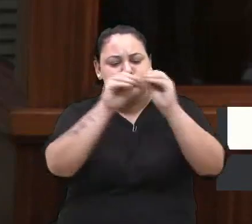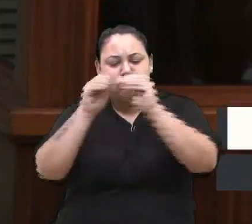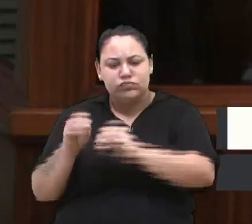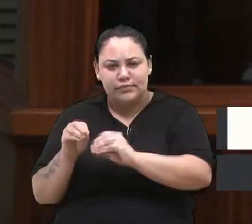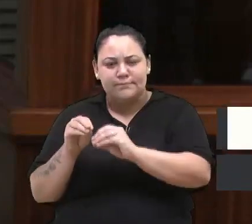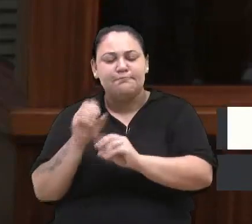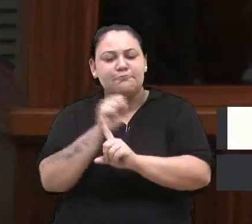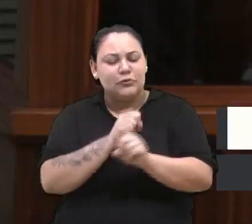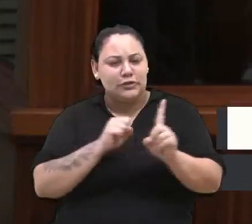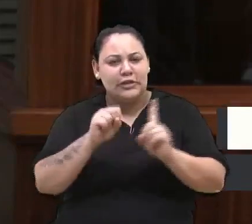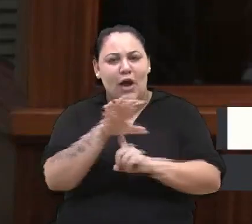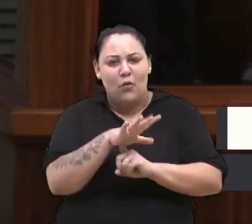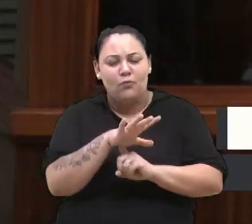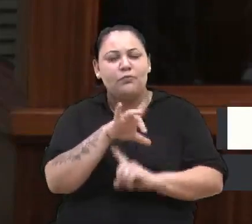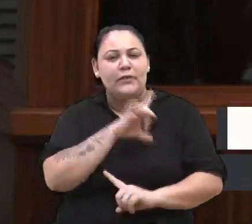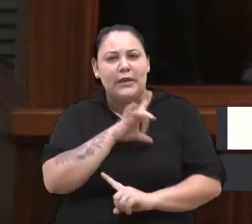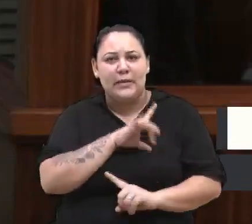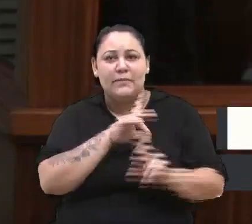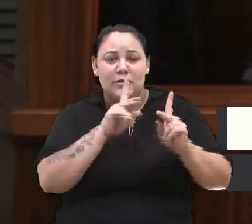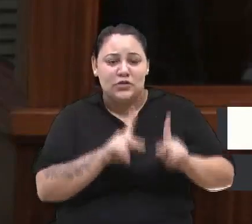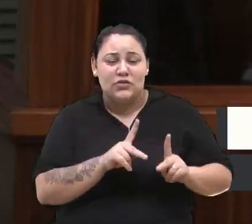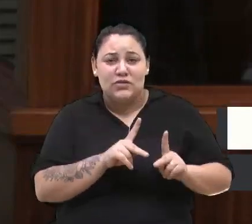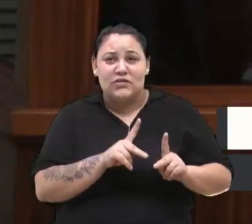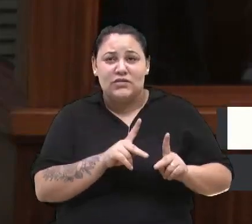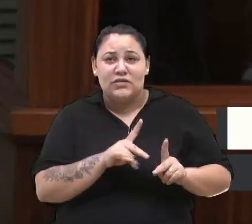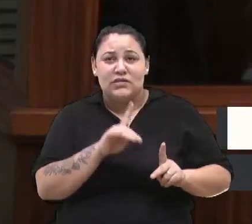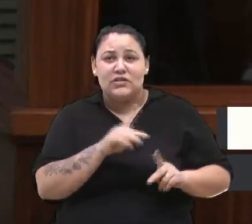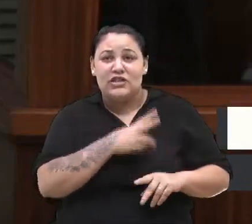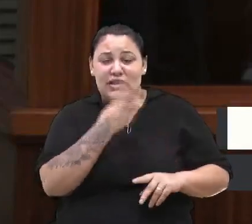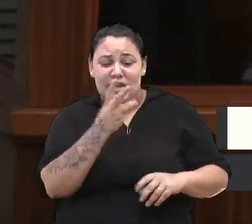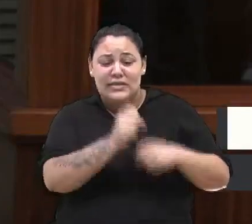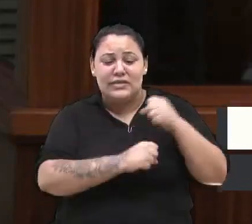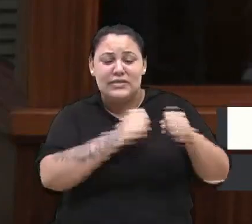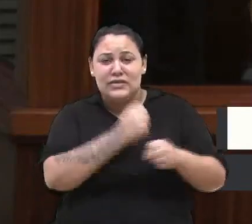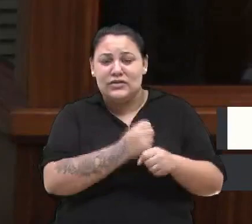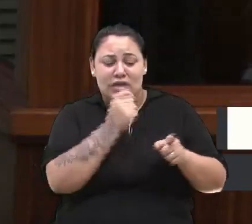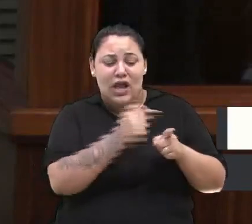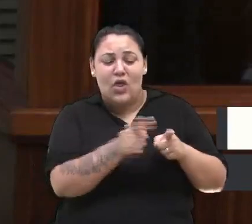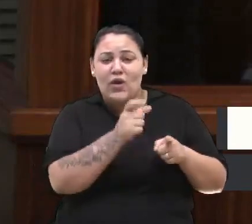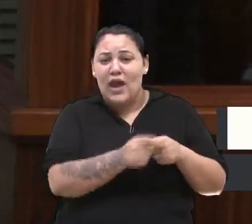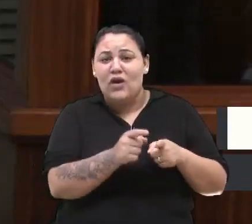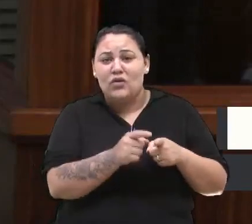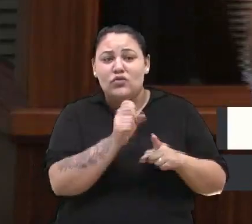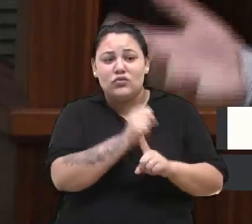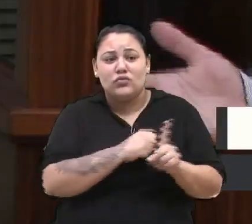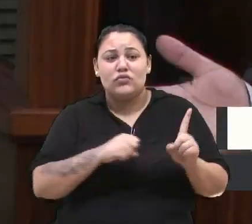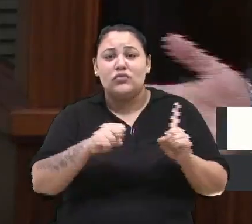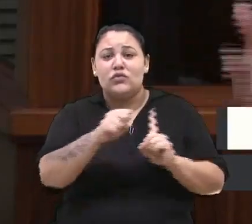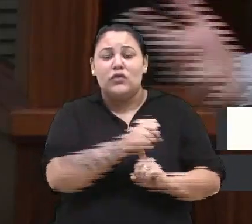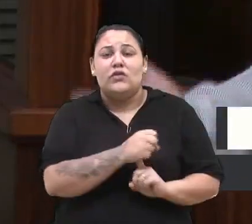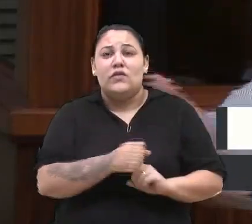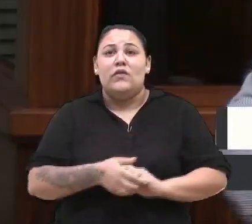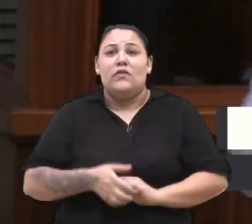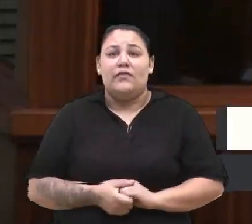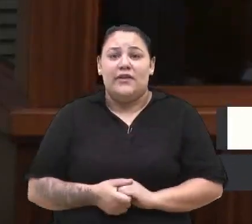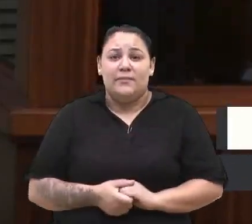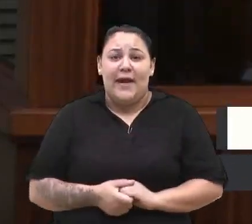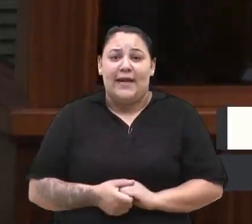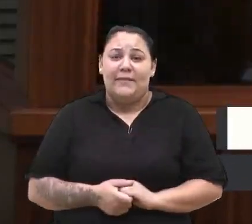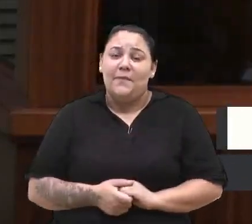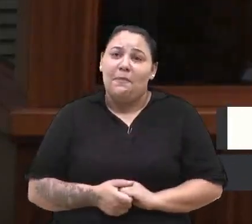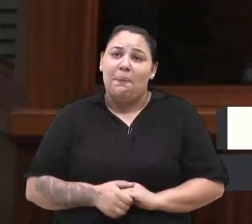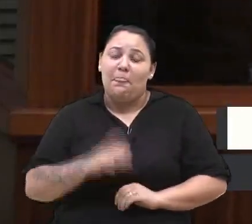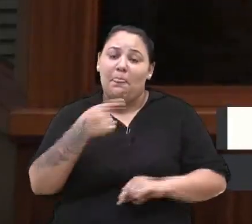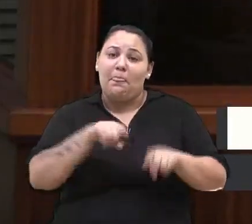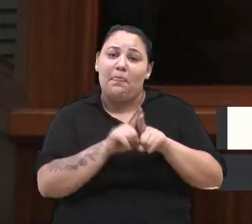Temos pessoas 3 anos em aluguel social, né? E isso em face também da gente não ter conseguido escoar essa